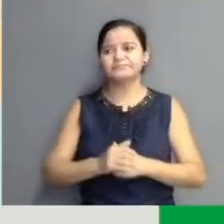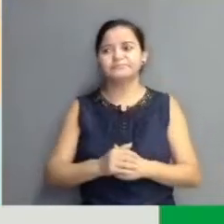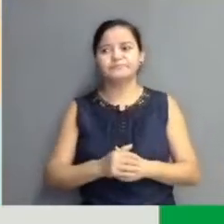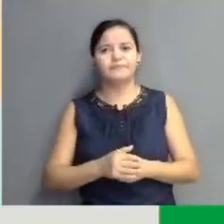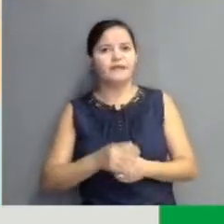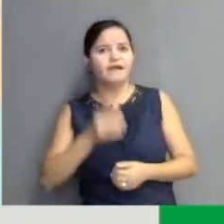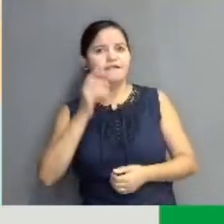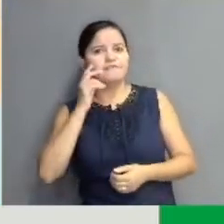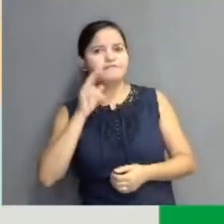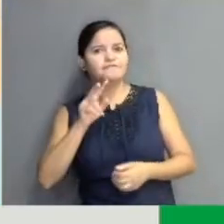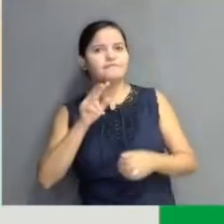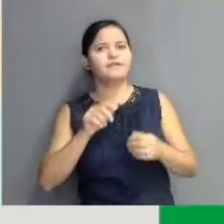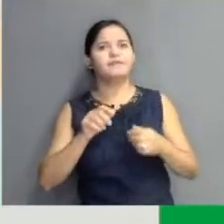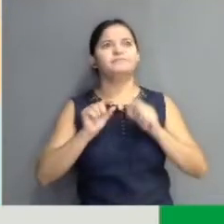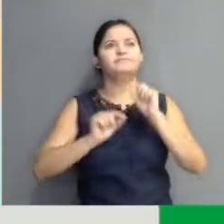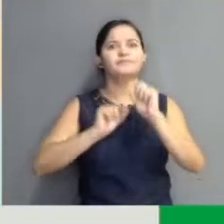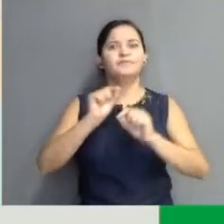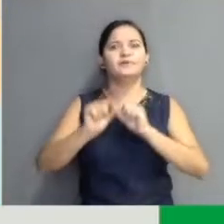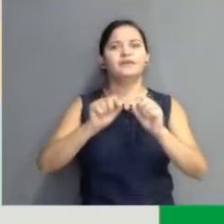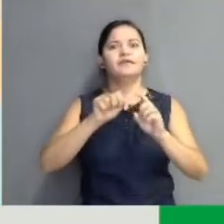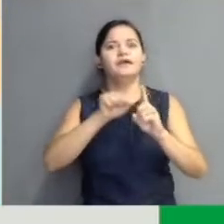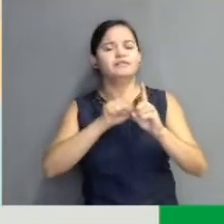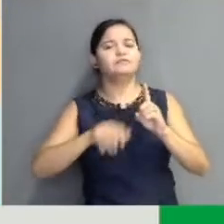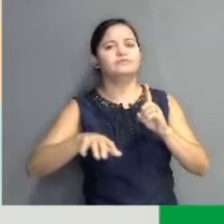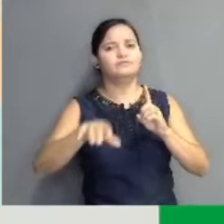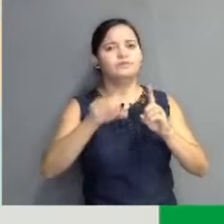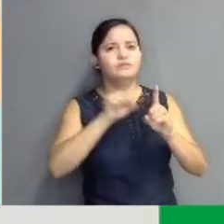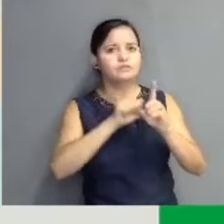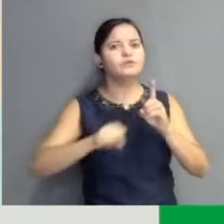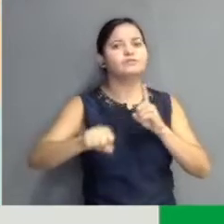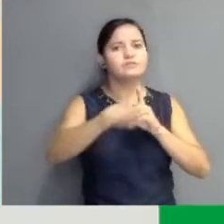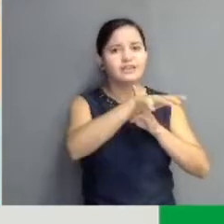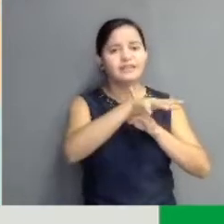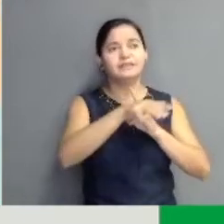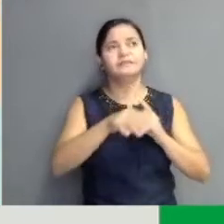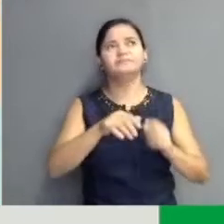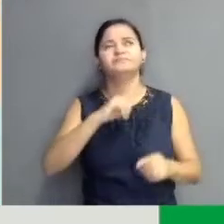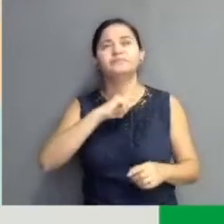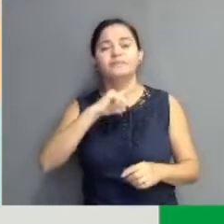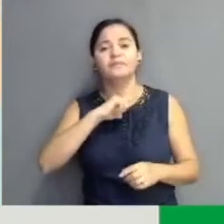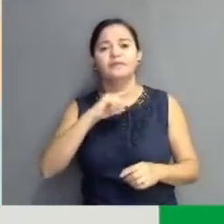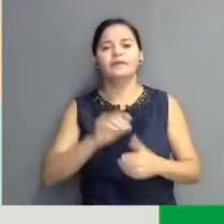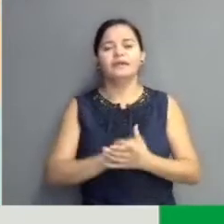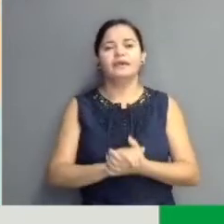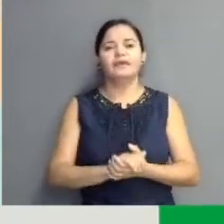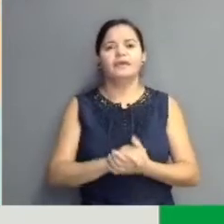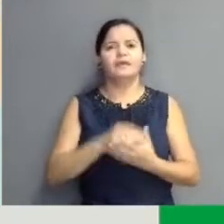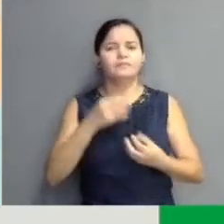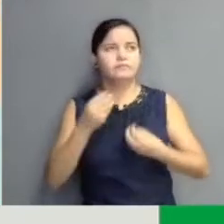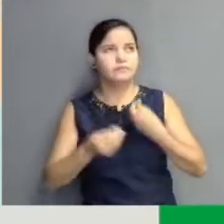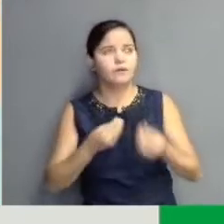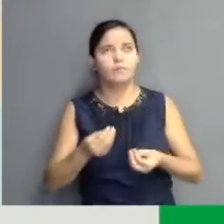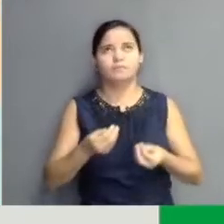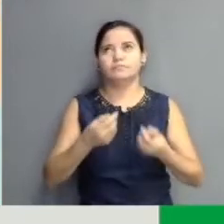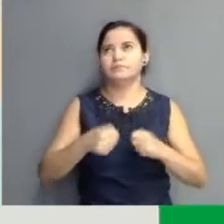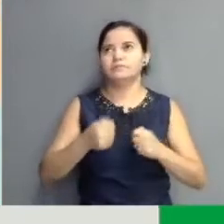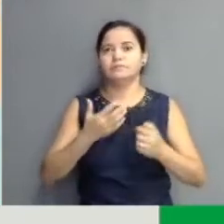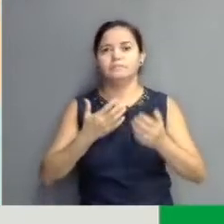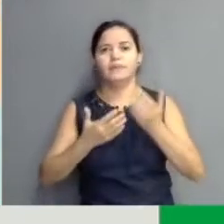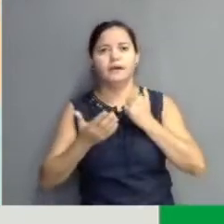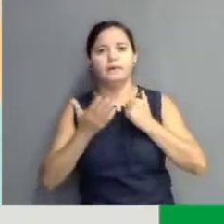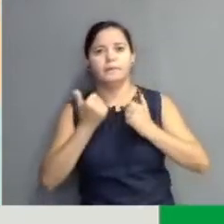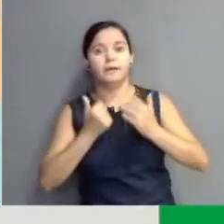ideia do consumo, dessa feitiçização do consumo, que é essa criação artificial de que a gente precisa consumir. É só a